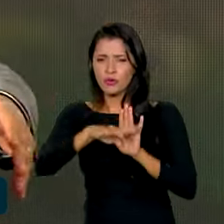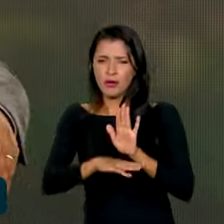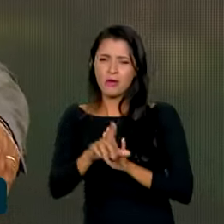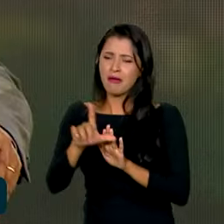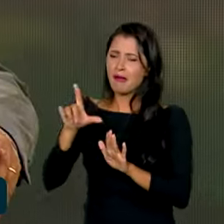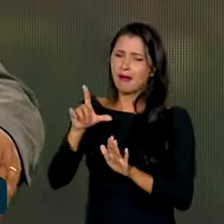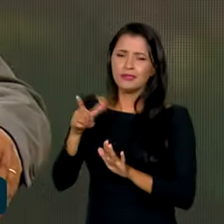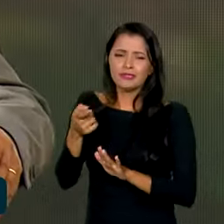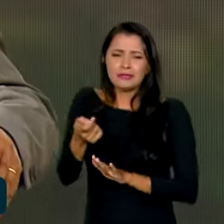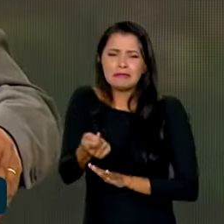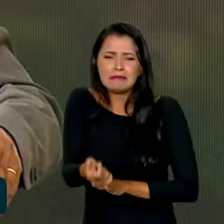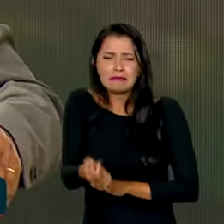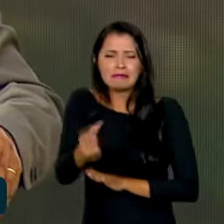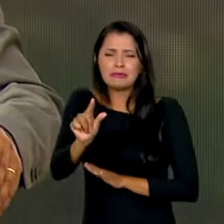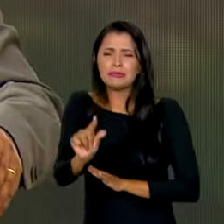estava defasado no governo passado. Obrigado. Obrigado.